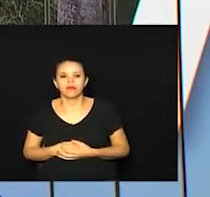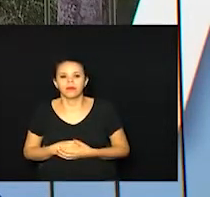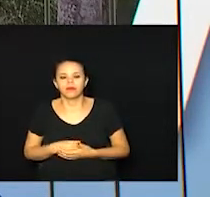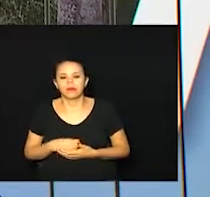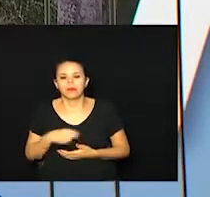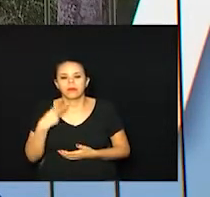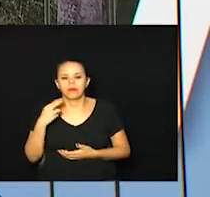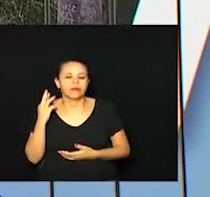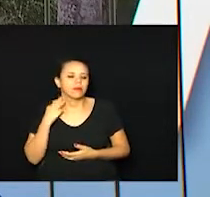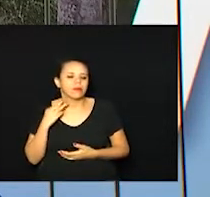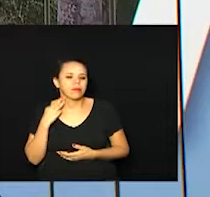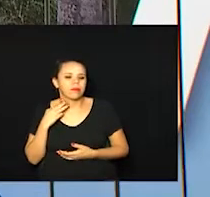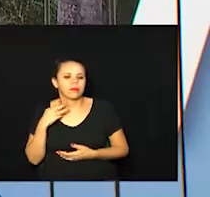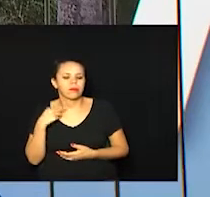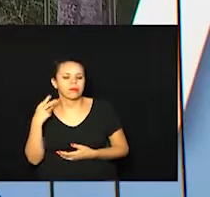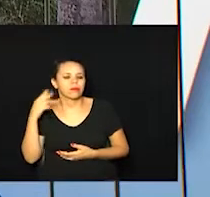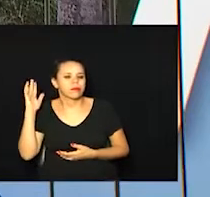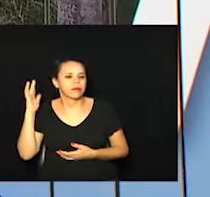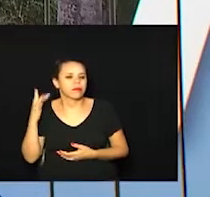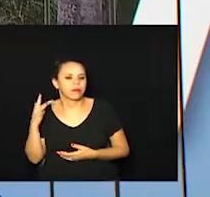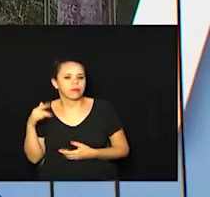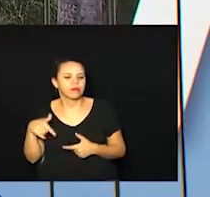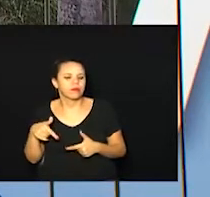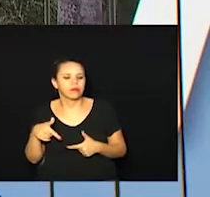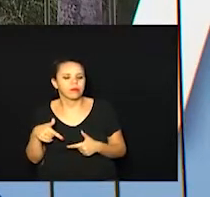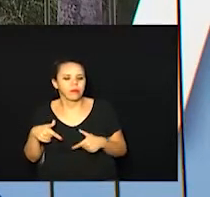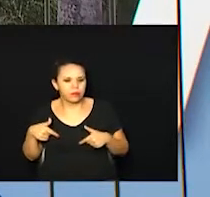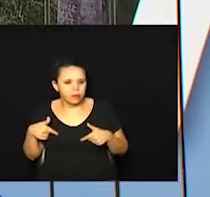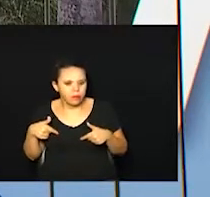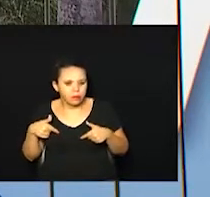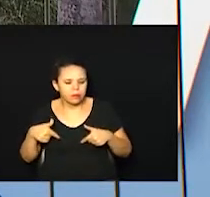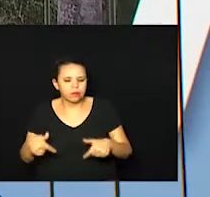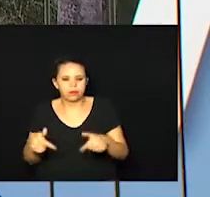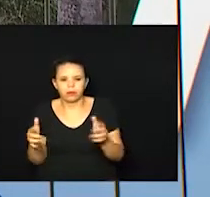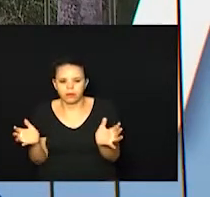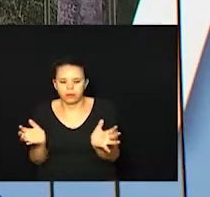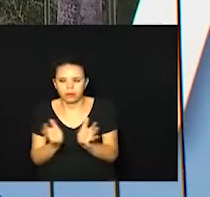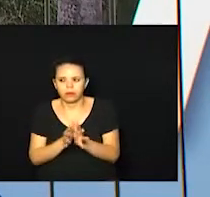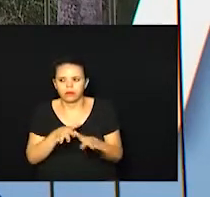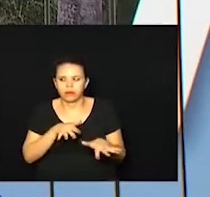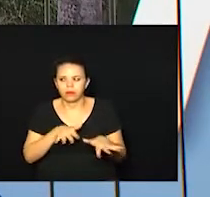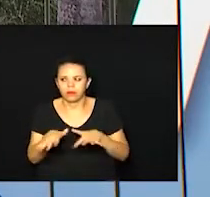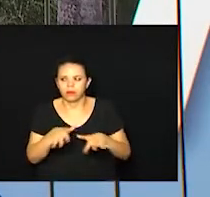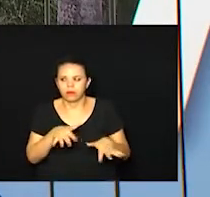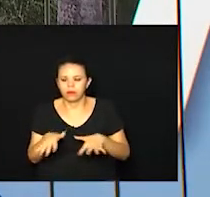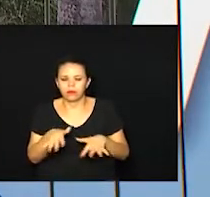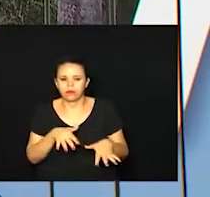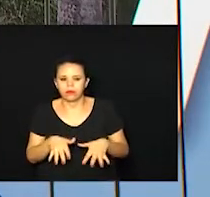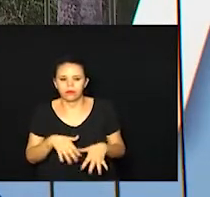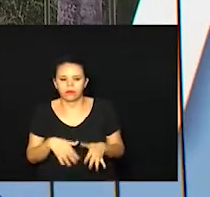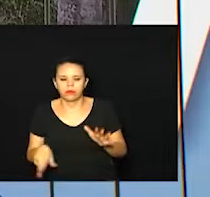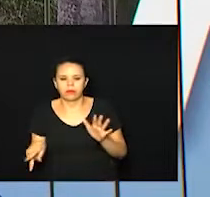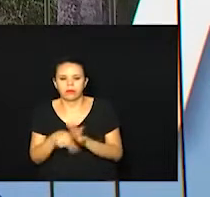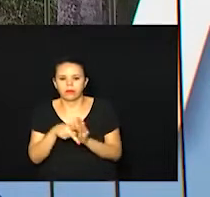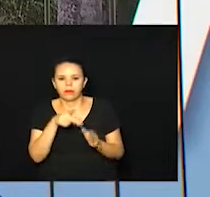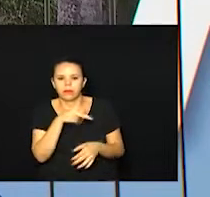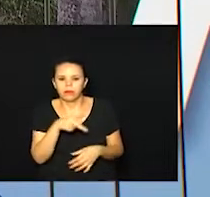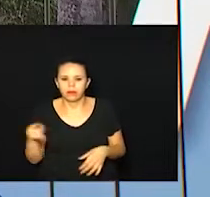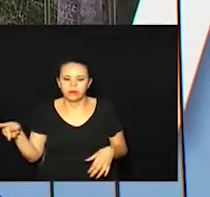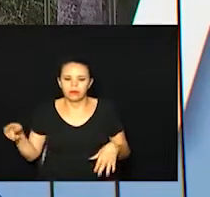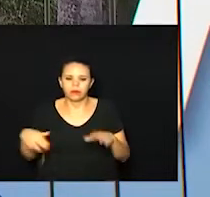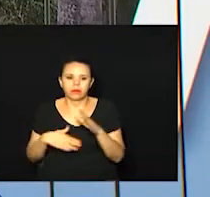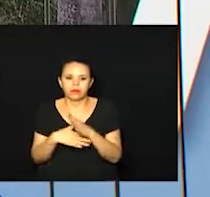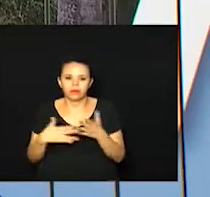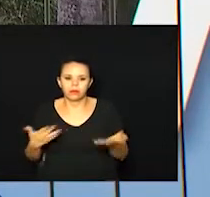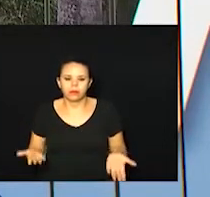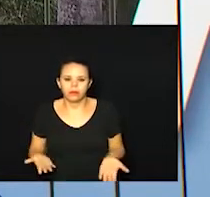mandato, o mandato da vereadora Guida, atuamos ali coletivamente, mobilizando naquela... O próprio presidente da casa,